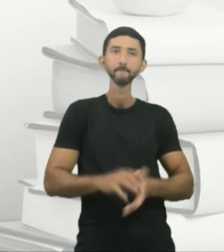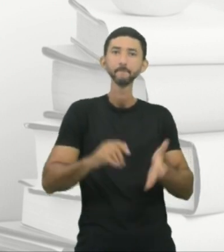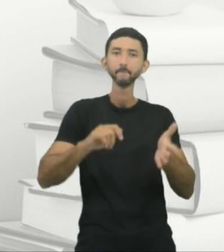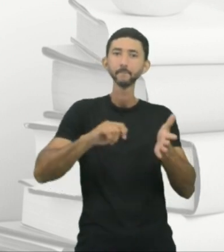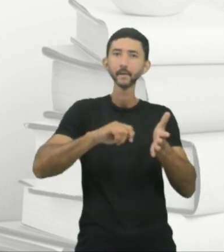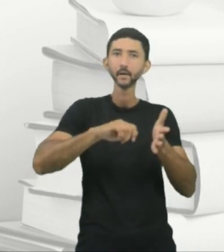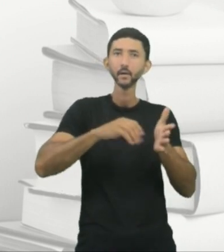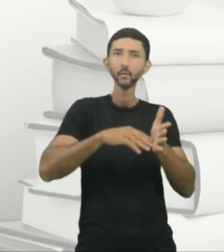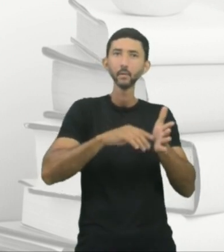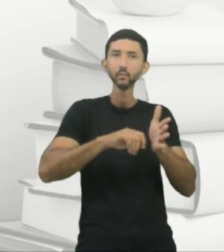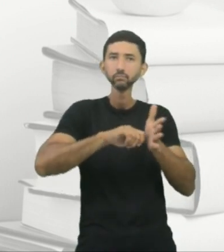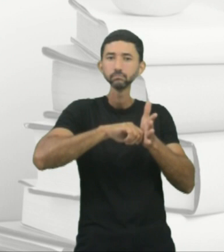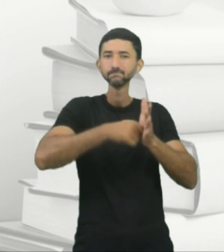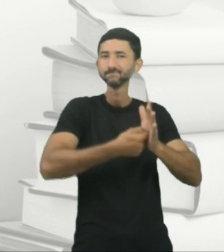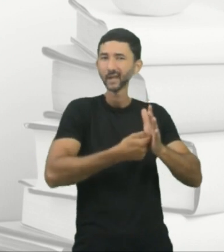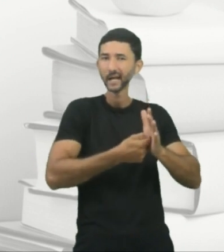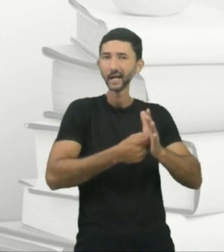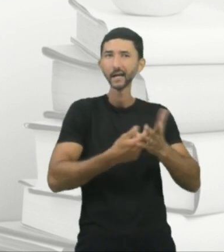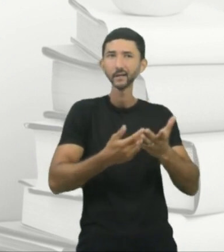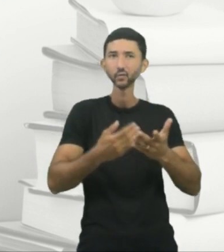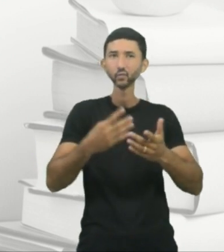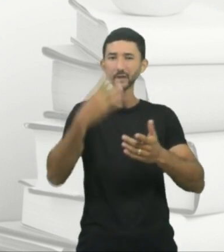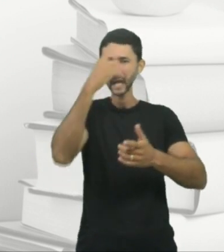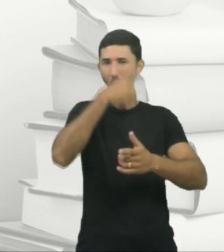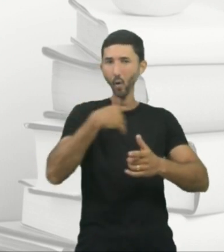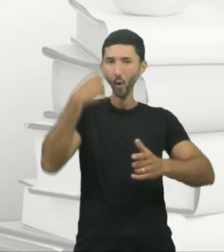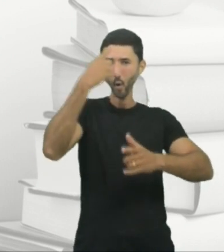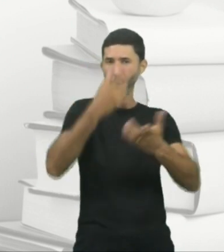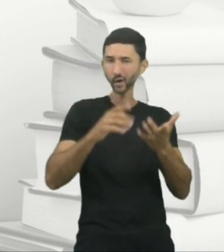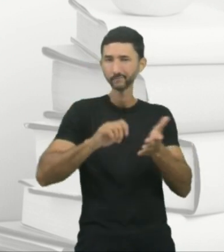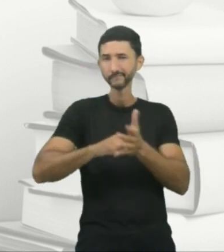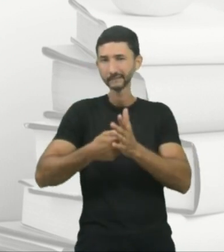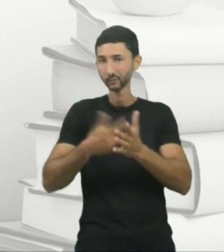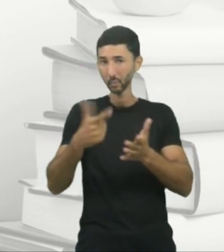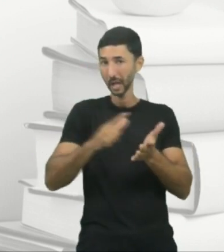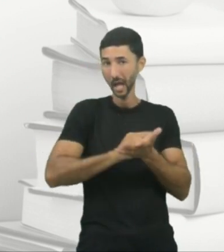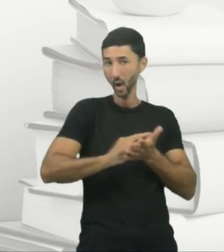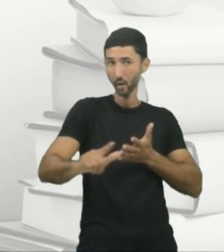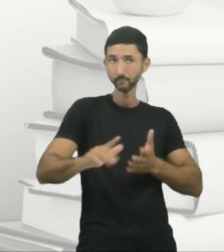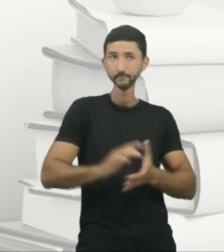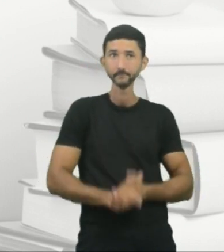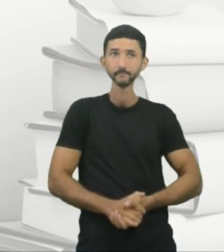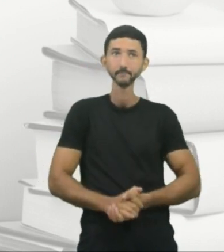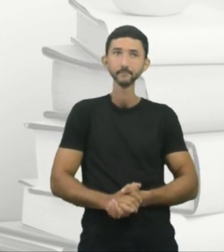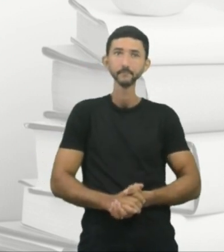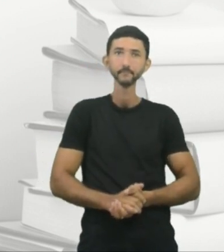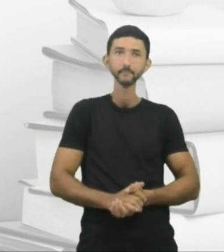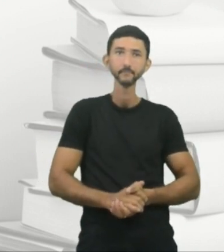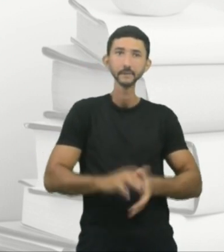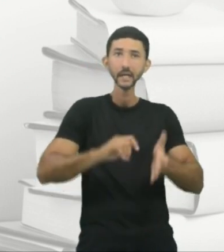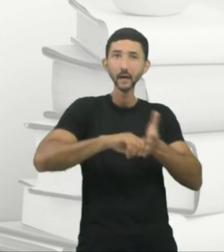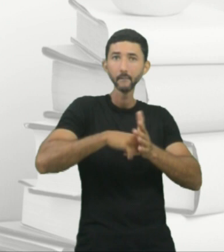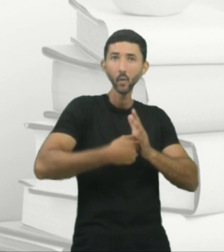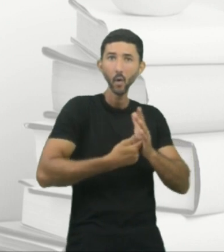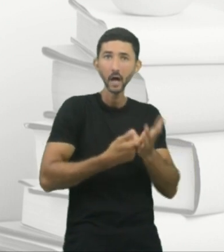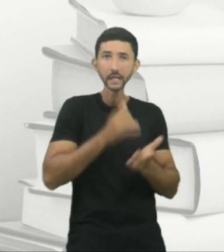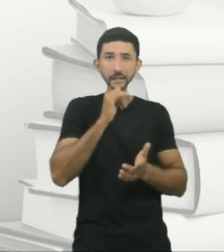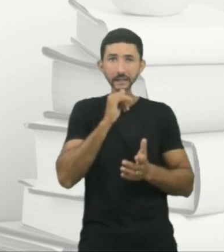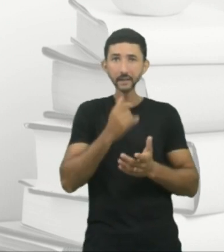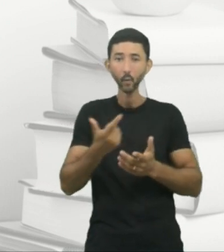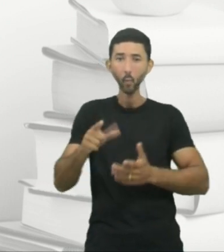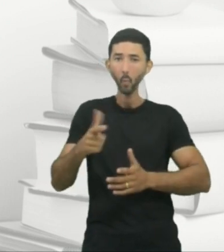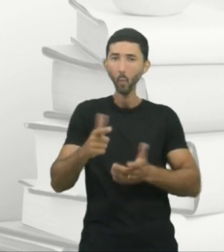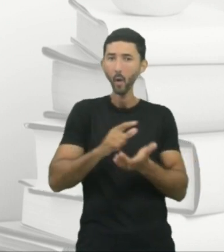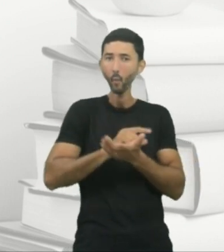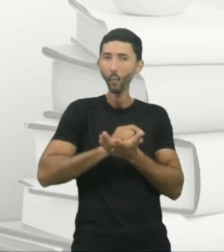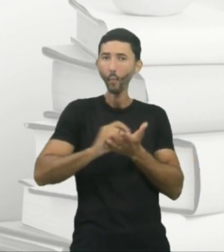as 48 às 72 horas, também nada, 0, 0. Bloqueado de custódia a calção,